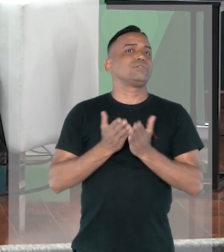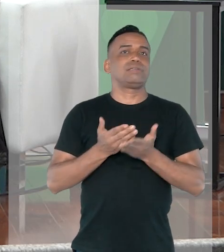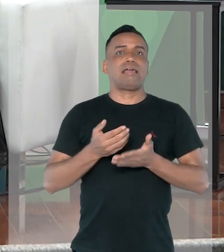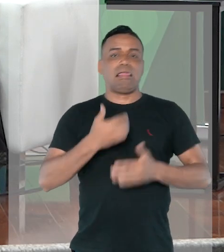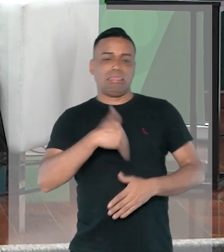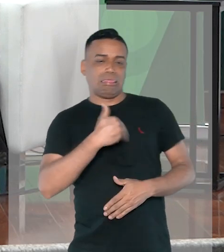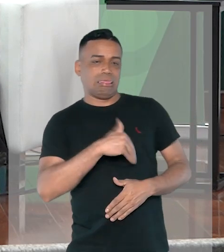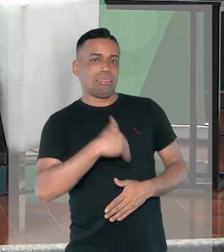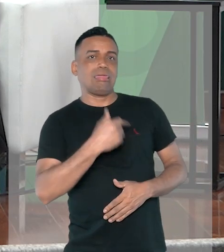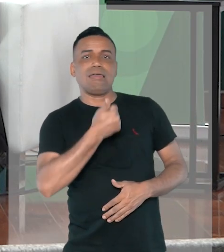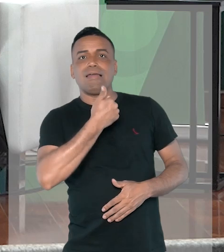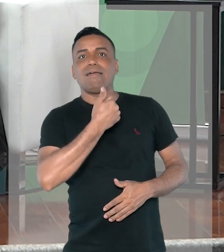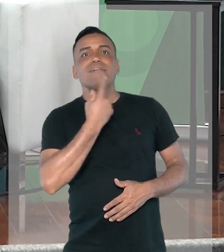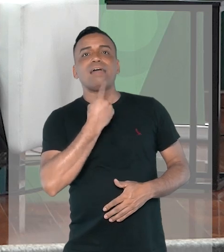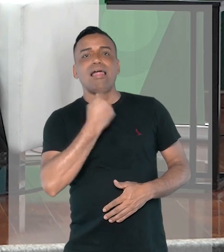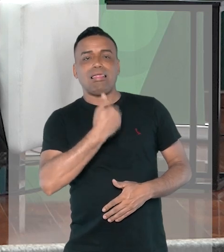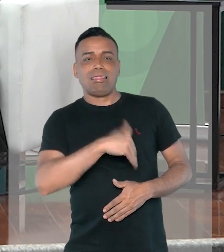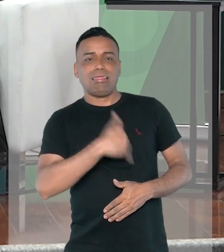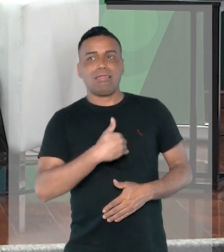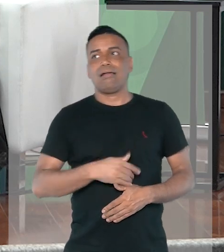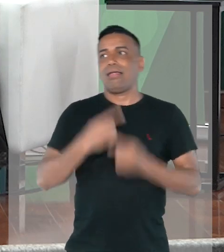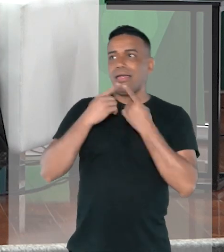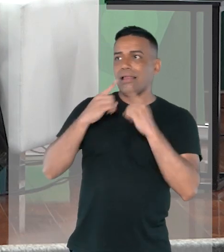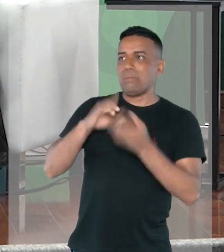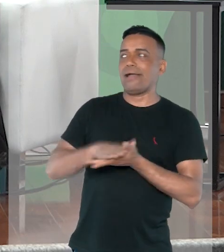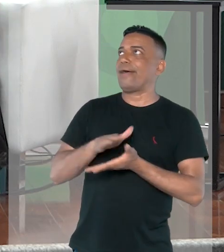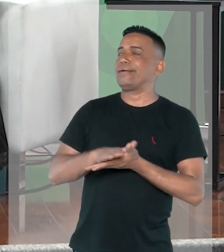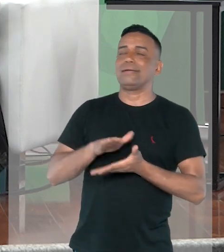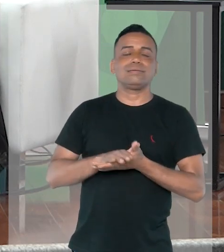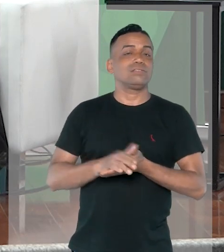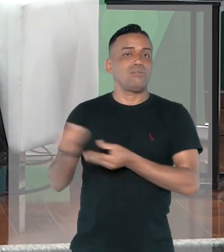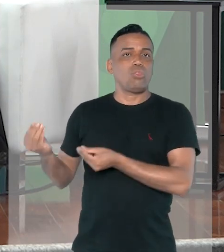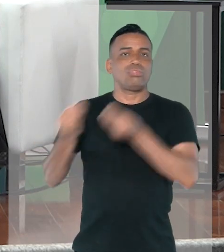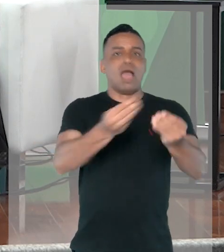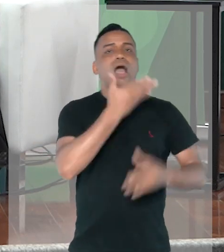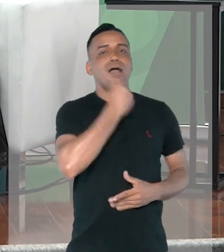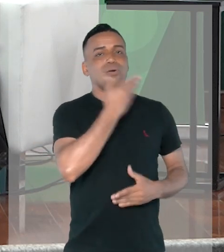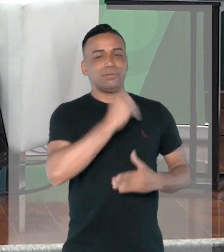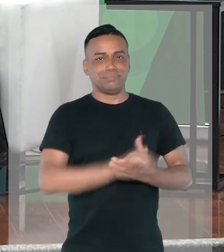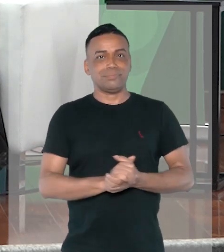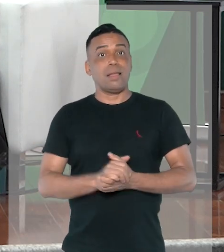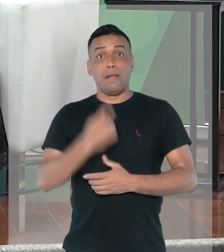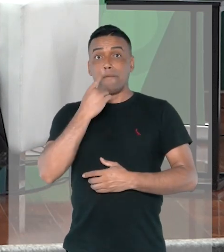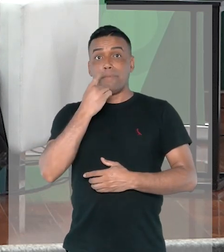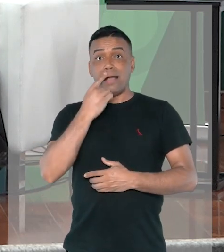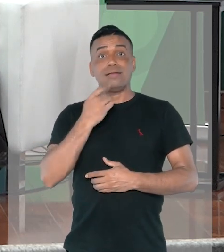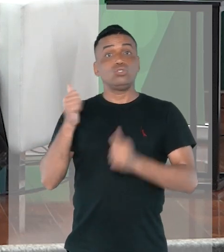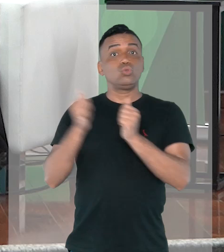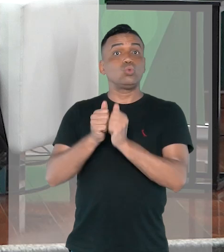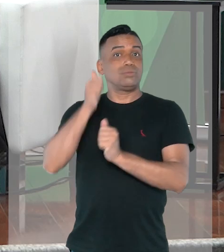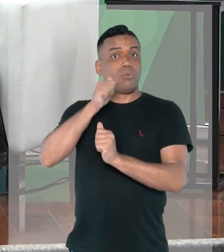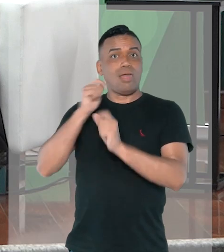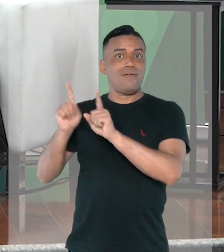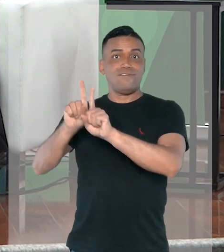TPM, briga, quer gastar muito, está sempre reclamando, vou me livrar dessa, vou passar para aquele moço. Aí ele vem trazendo a mocinha,